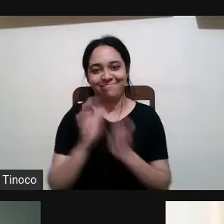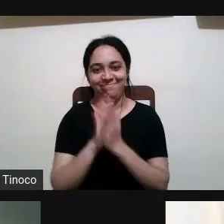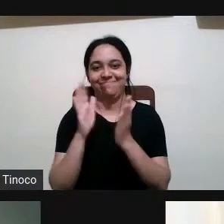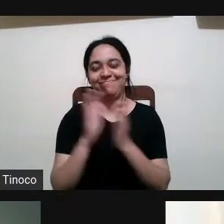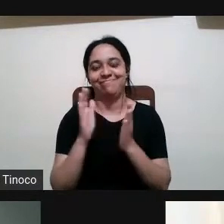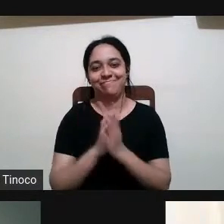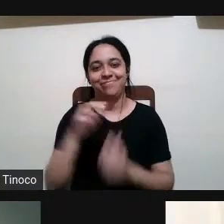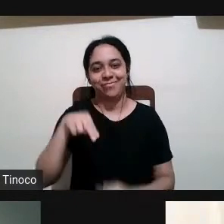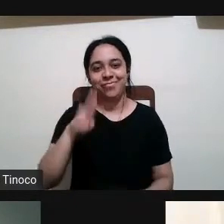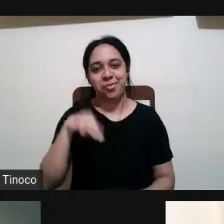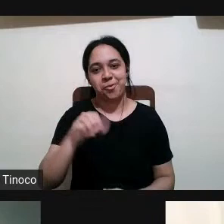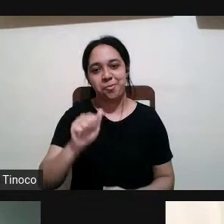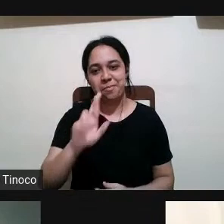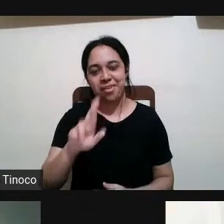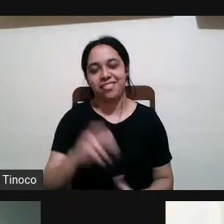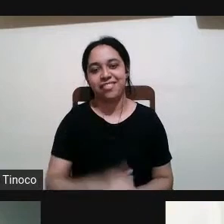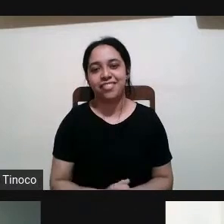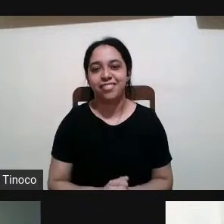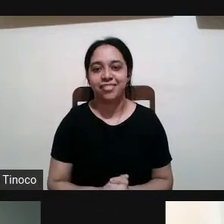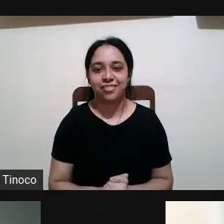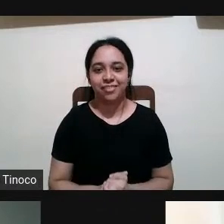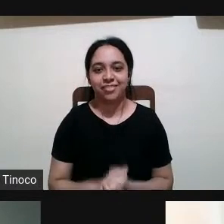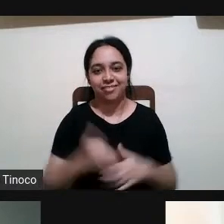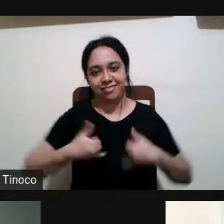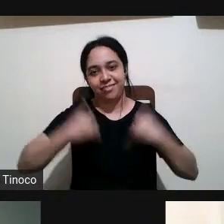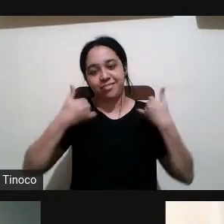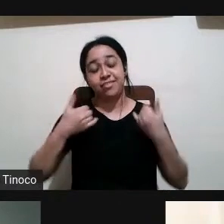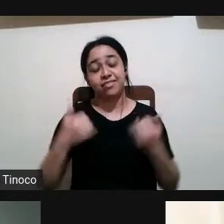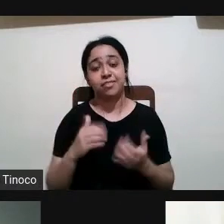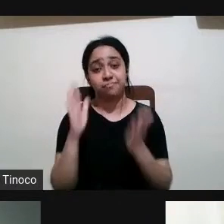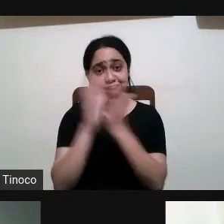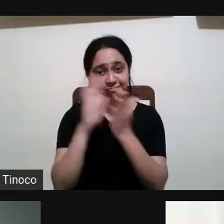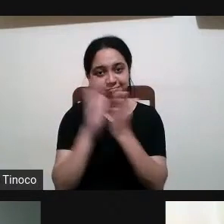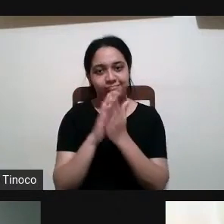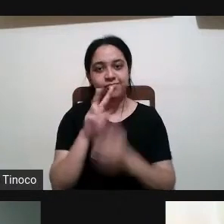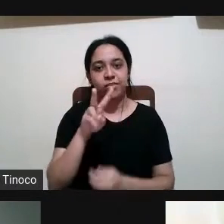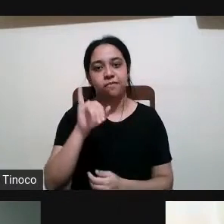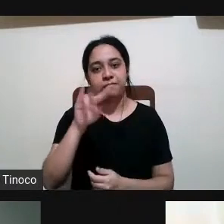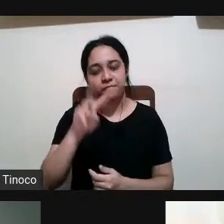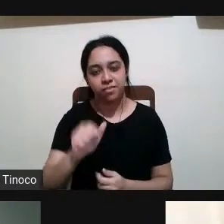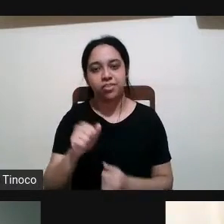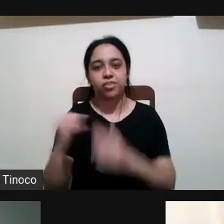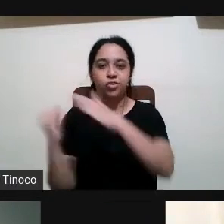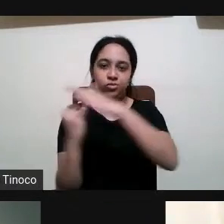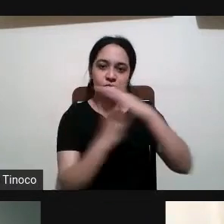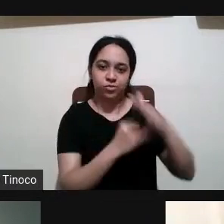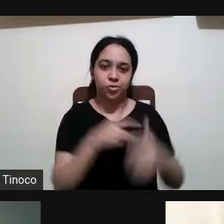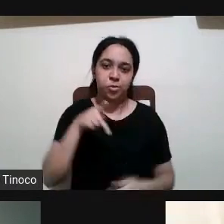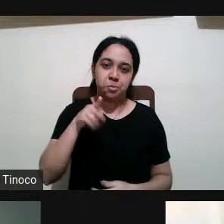Viva! Feliz 10 anos! Viva a pesquisa! E viva a pesquisa nas instituições públicas do Brasil.